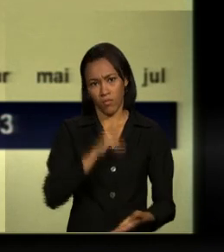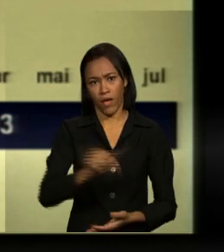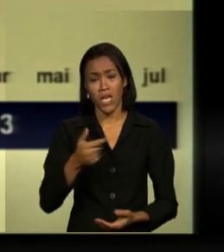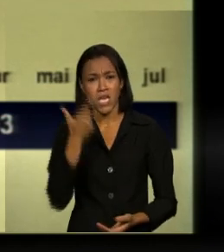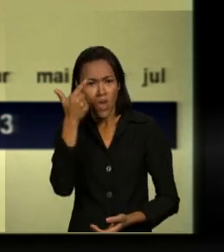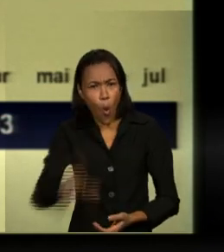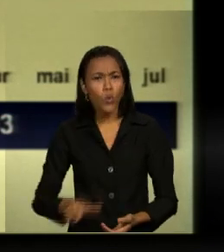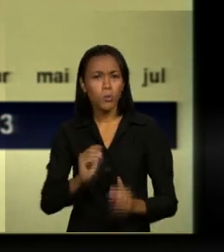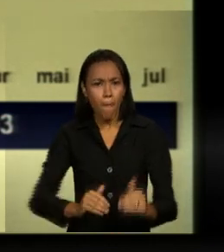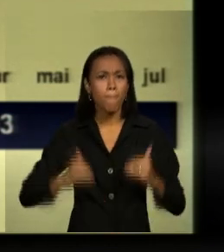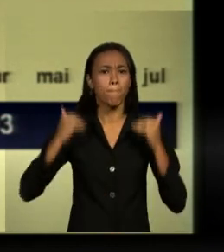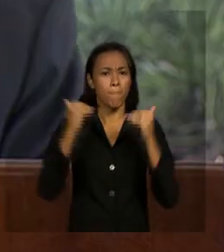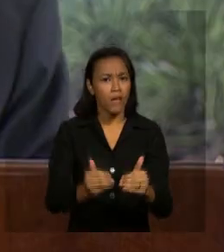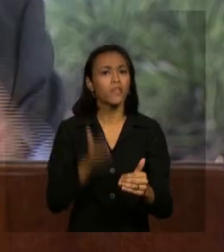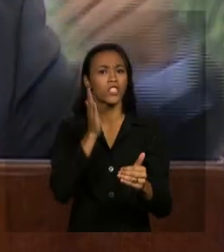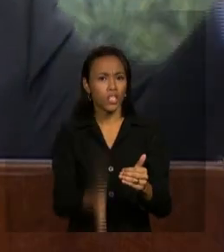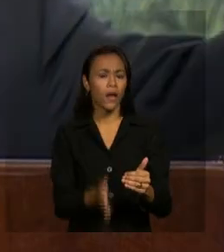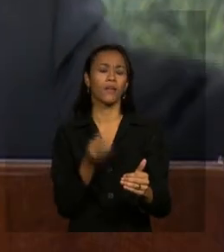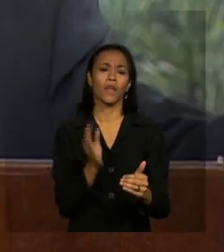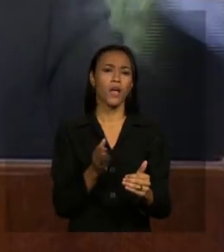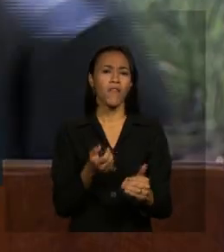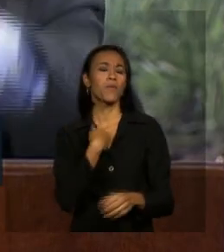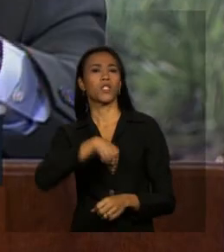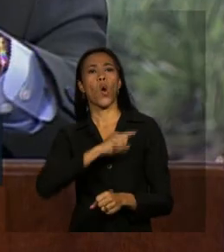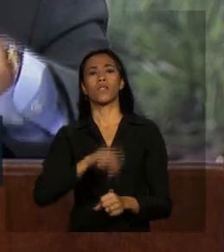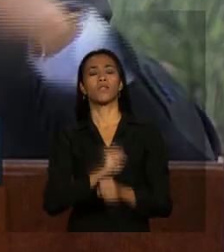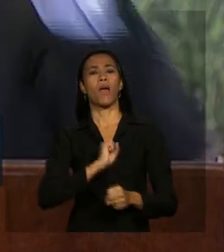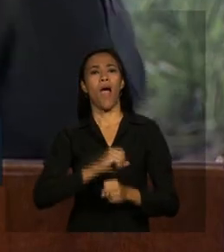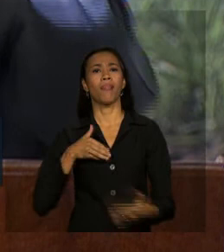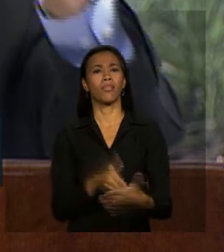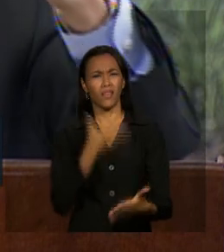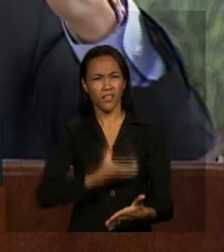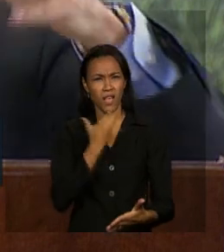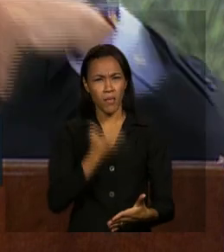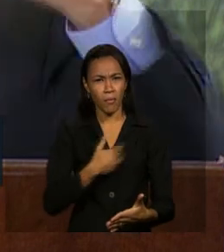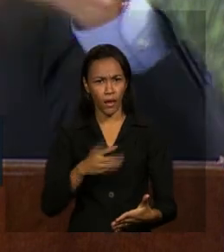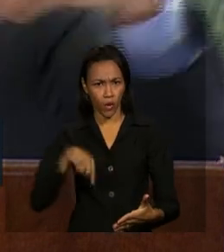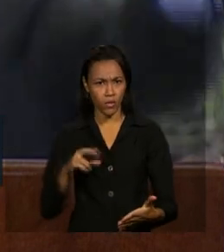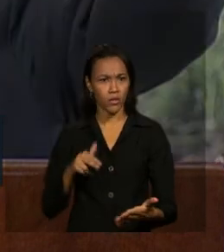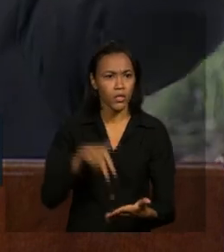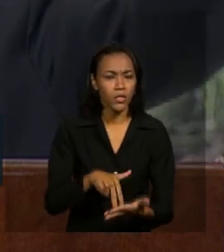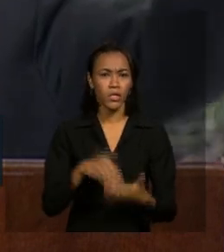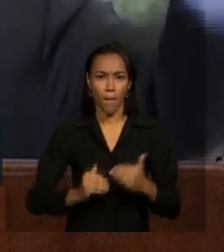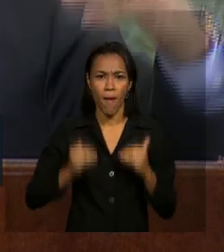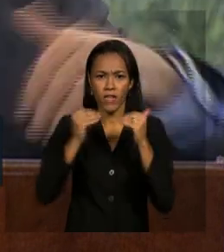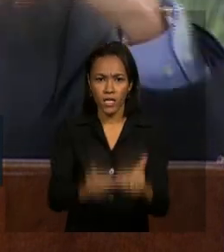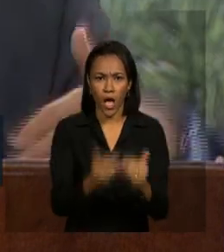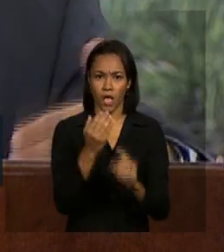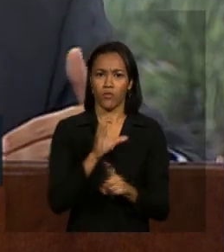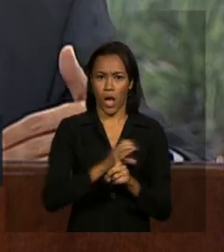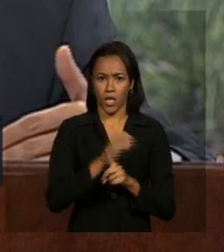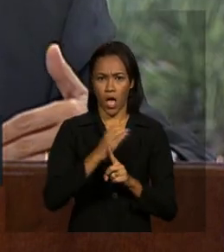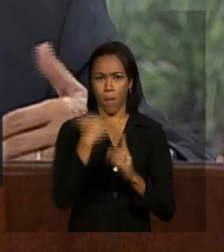aqueles que estiverem mais avançados isso não significa que nós vamos esperar até dezembro para tomar a iniciativa e avançar no